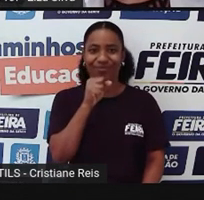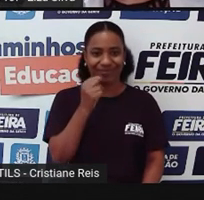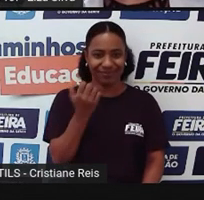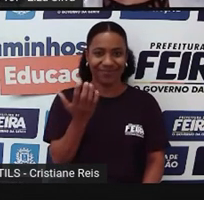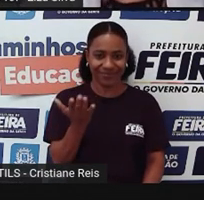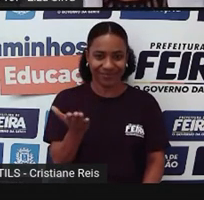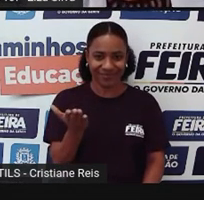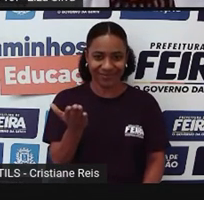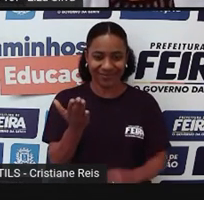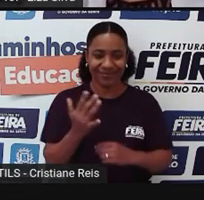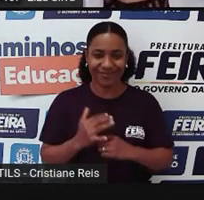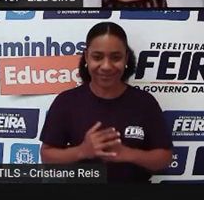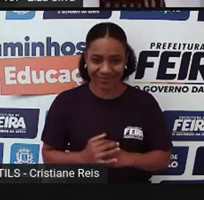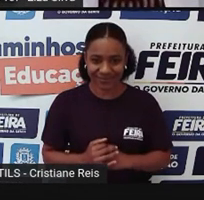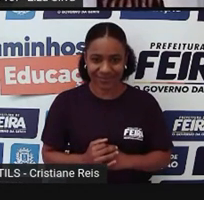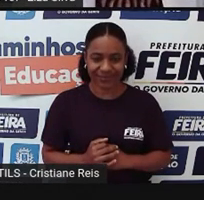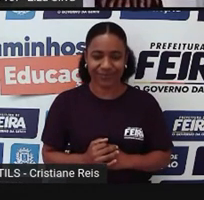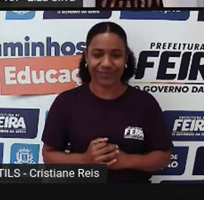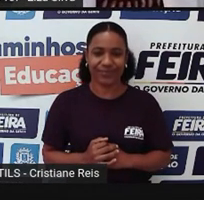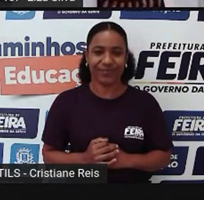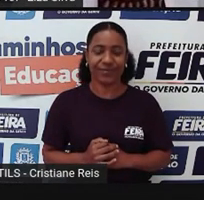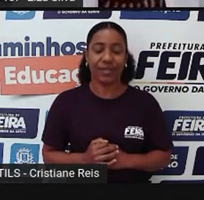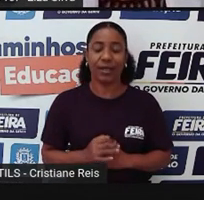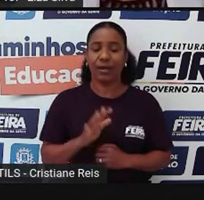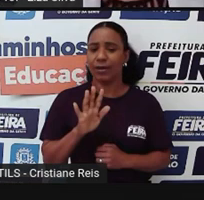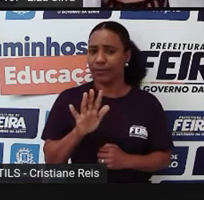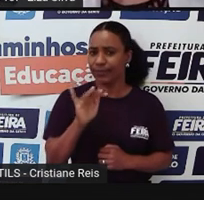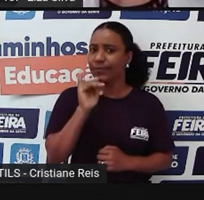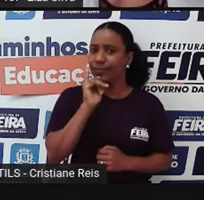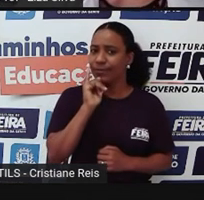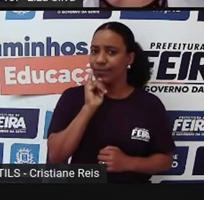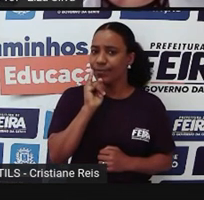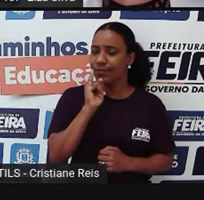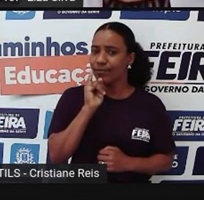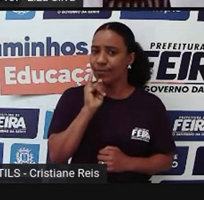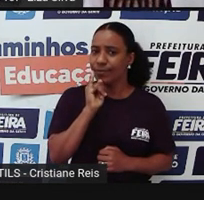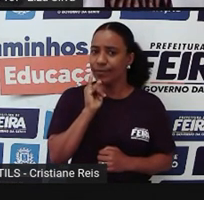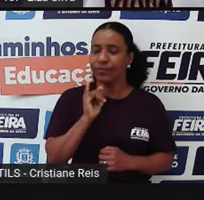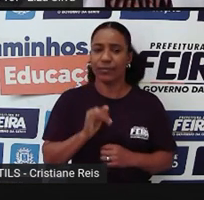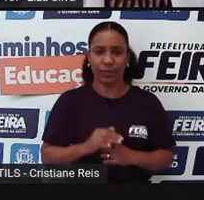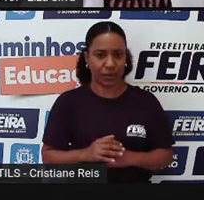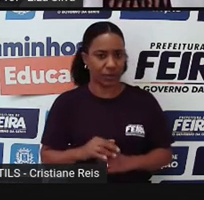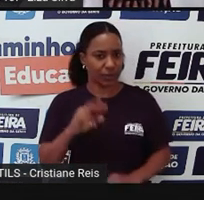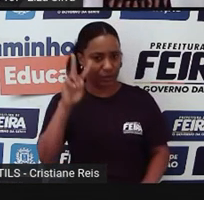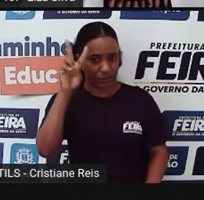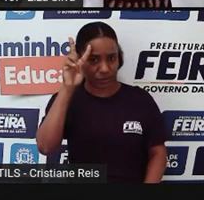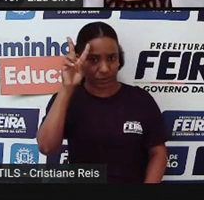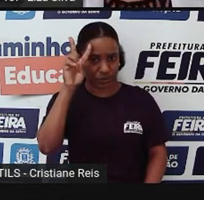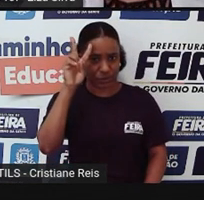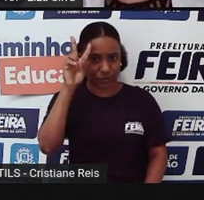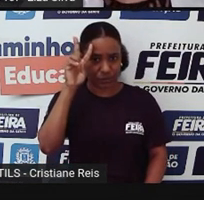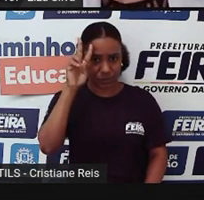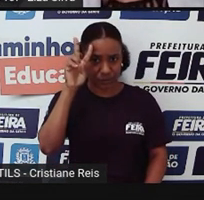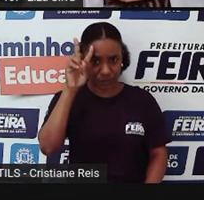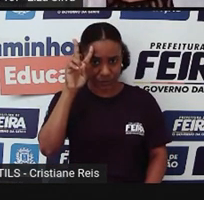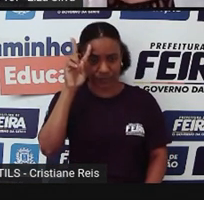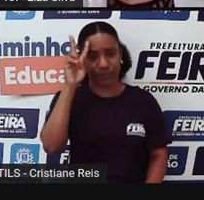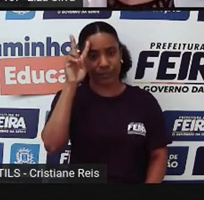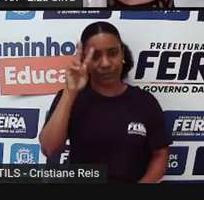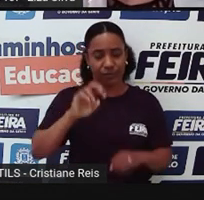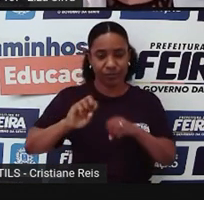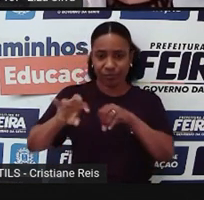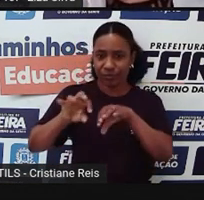Ok pode ser ou não na segunda vou separar aulas de